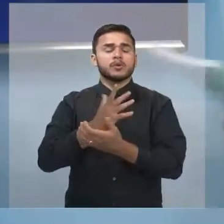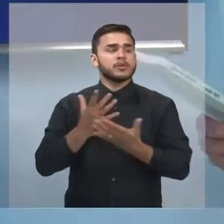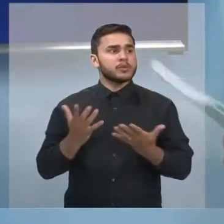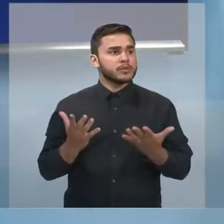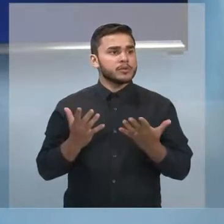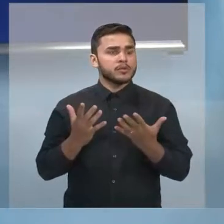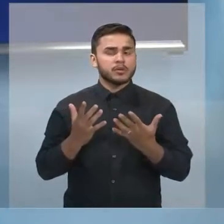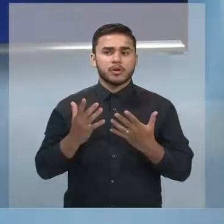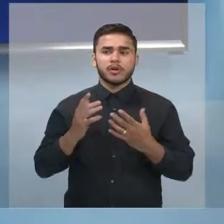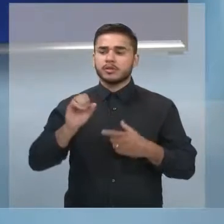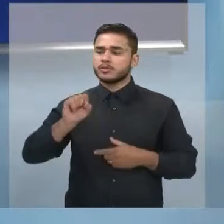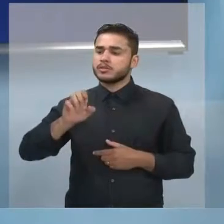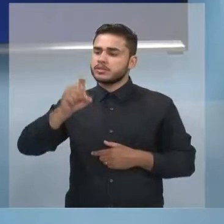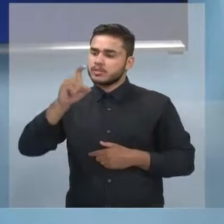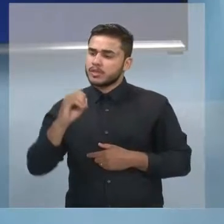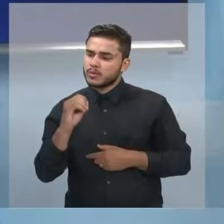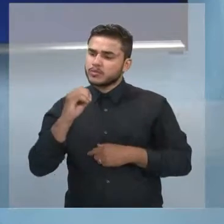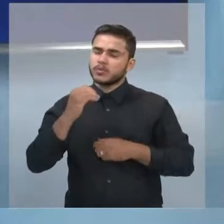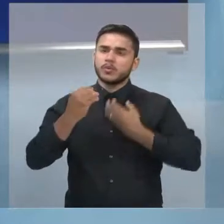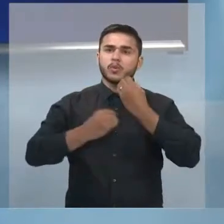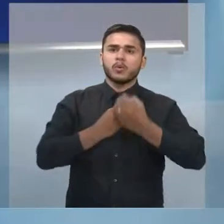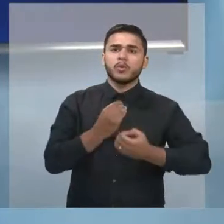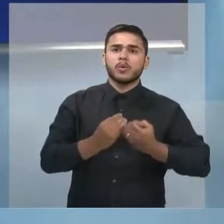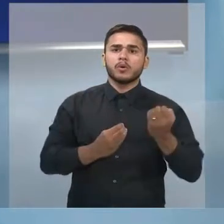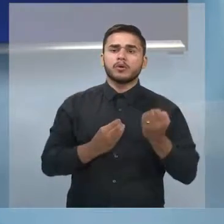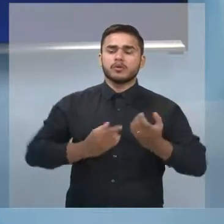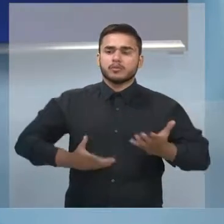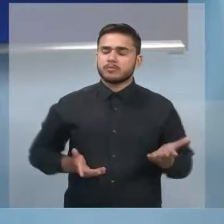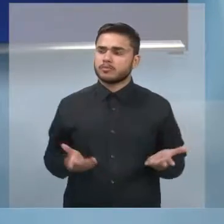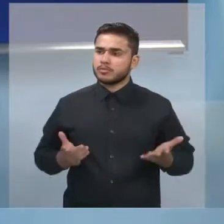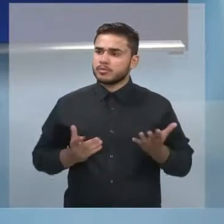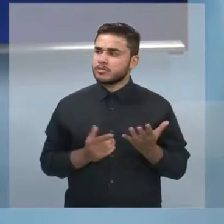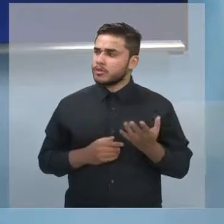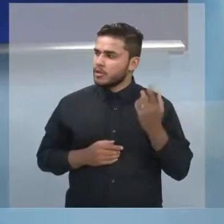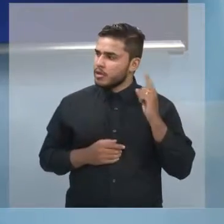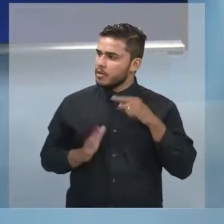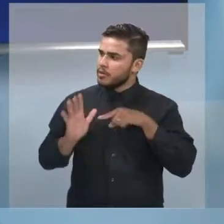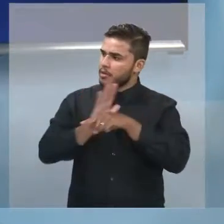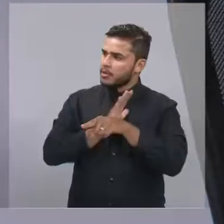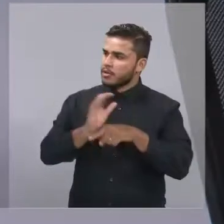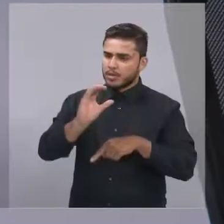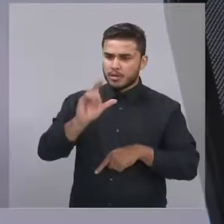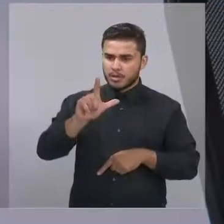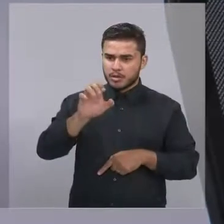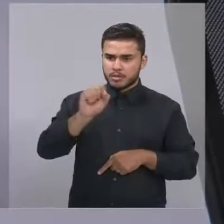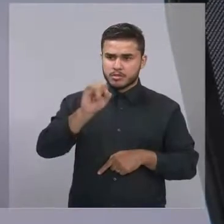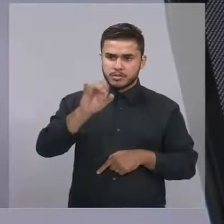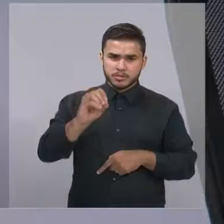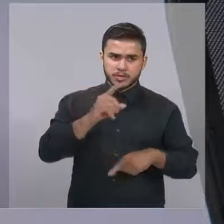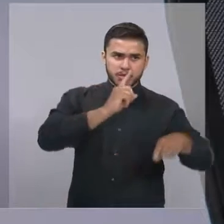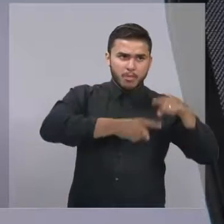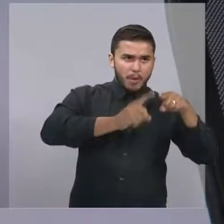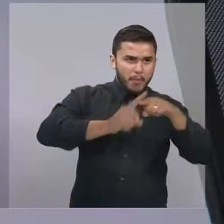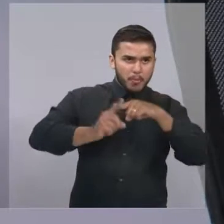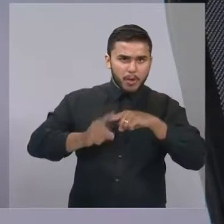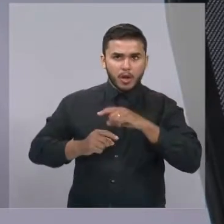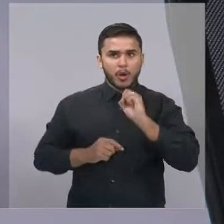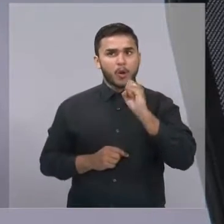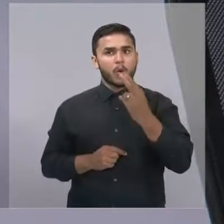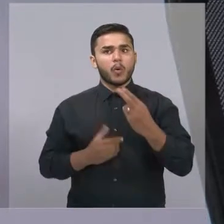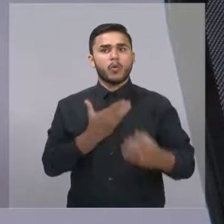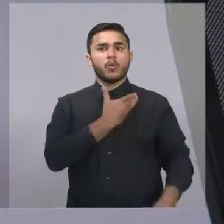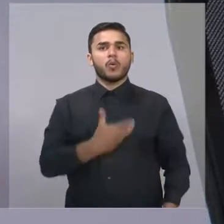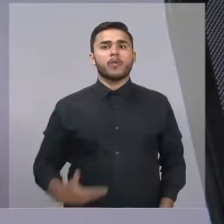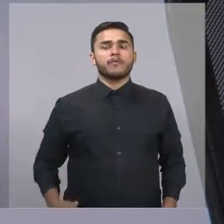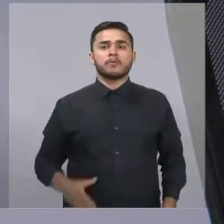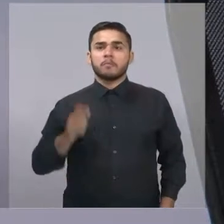que é isso, professor Clésio Arruda? Censura? É moral oficial sendo imposta?